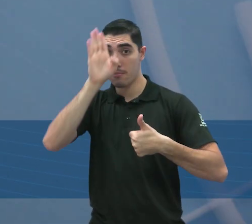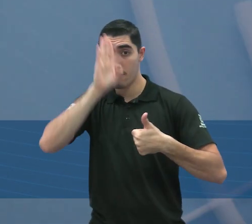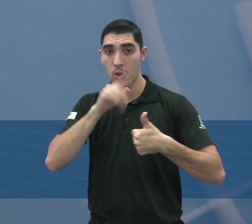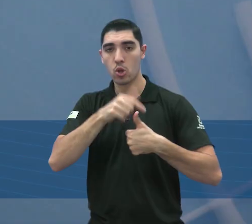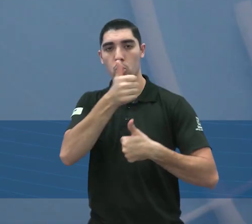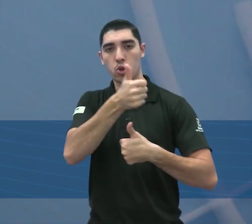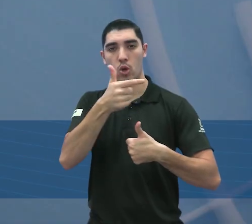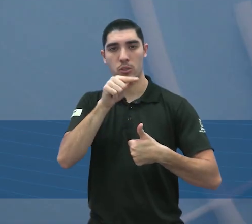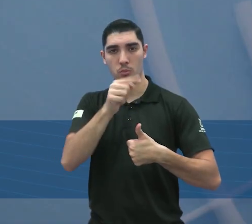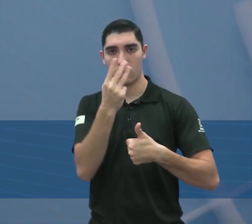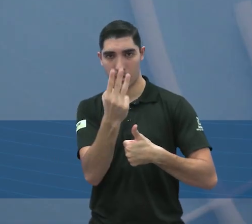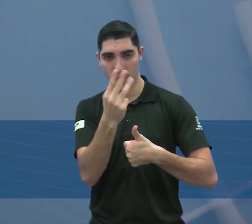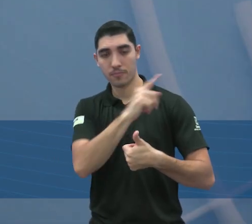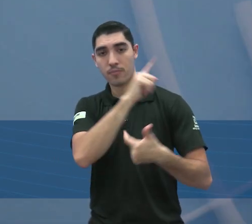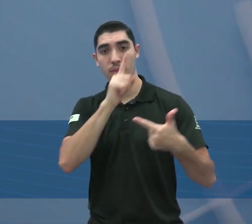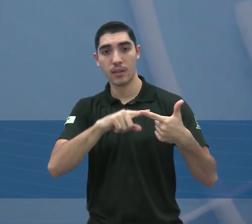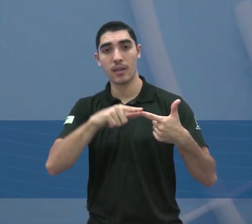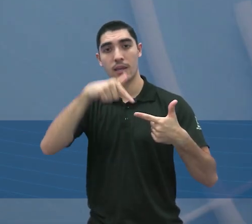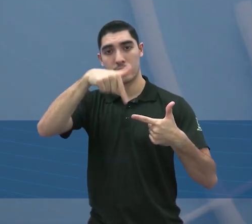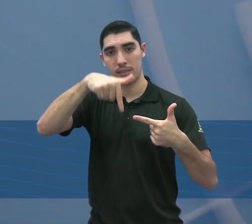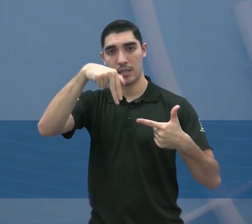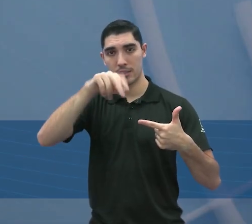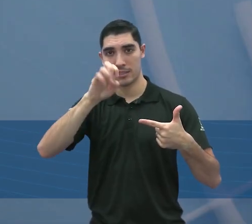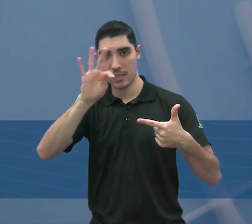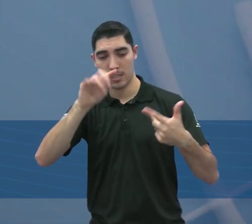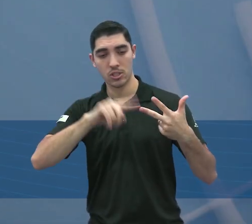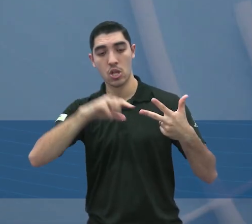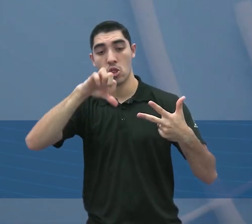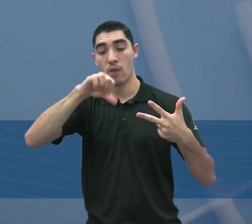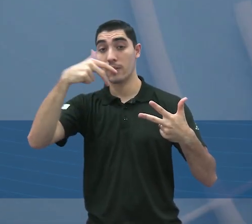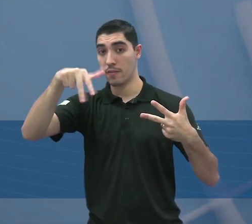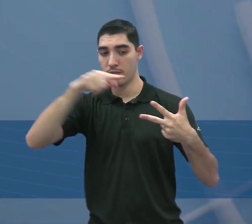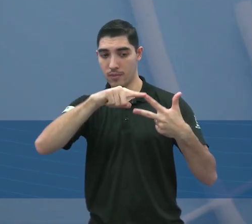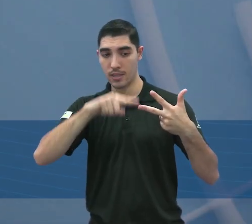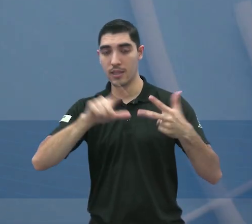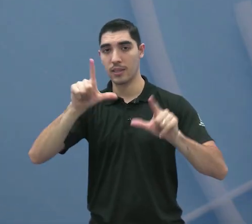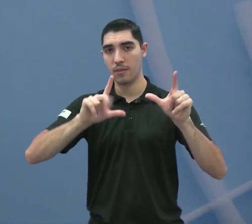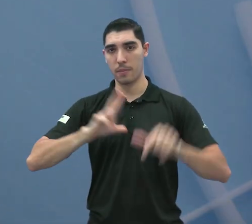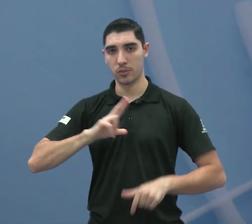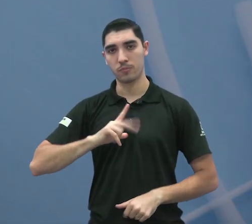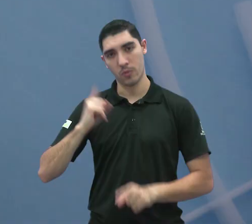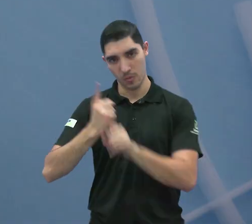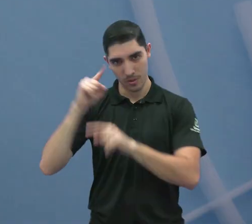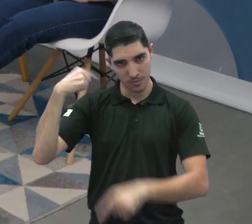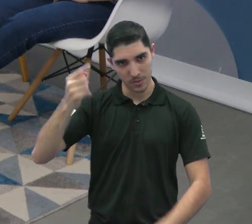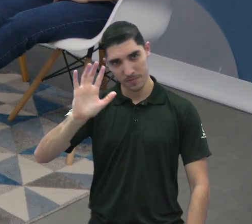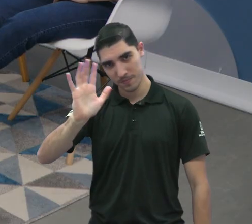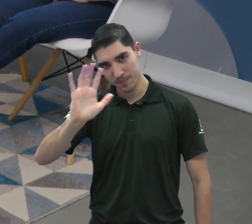12.3 e também o 7 da NET e 9 da Vivo. Até mais!